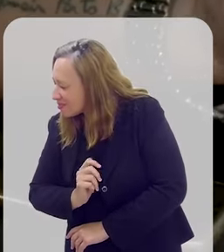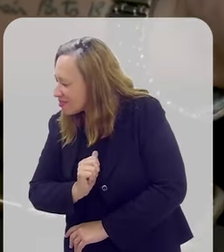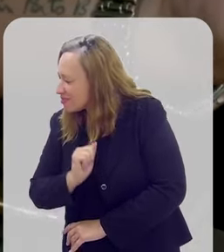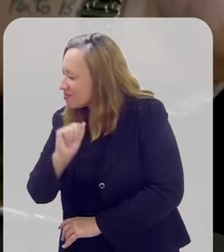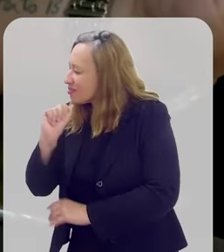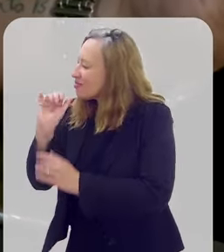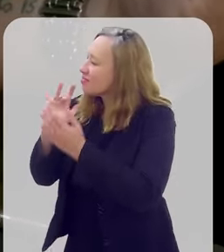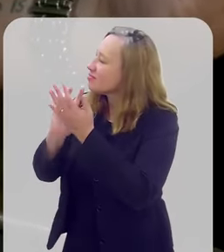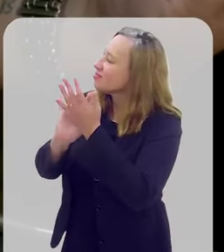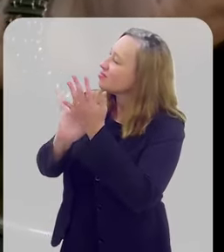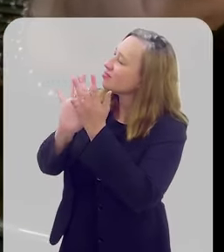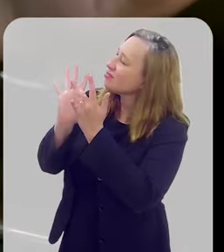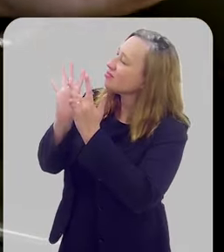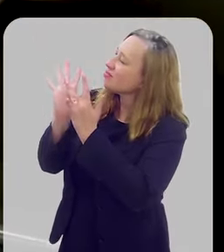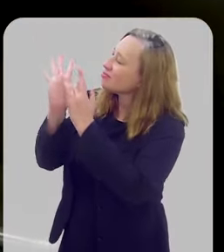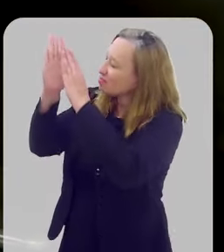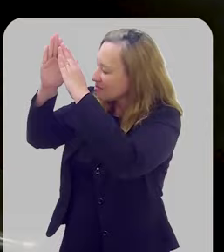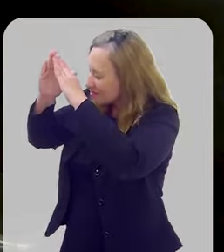Jesus